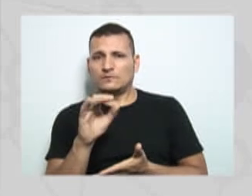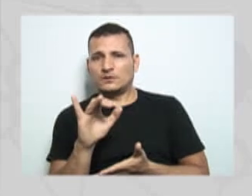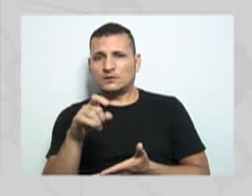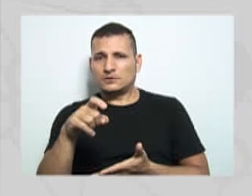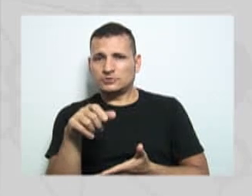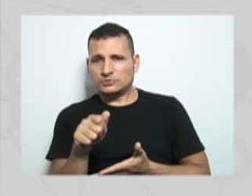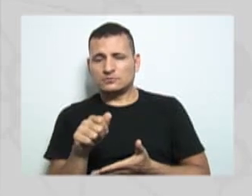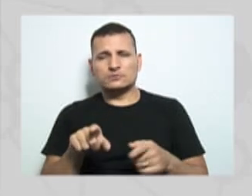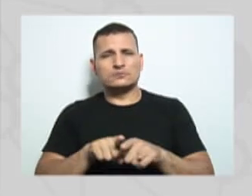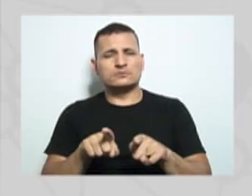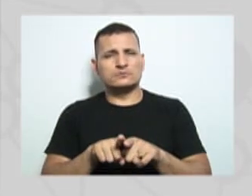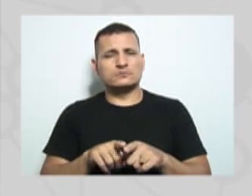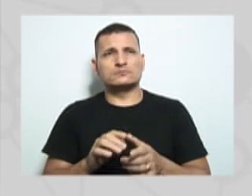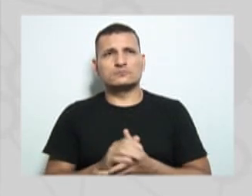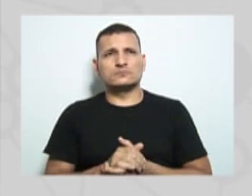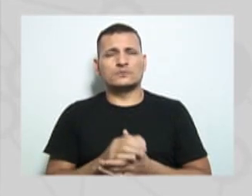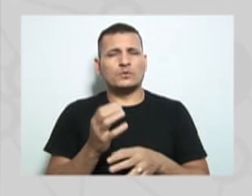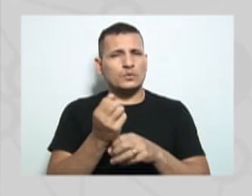escrituração contábil.